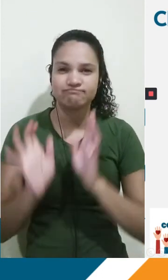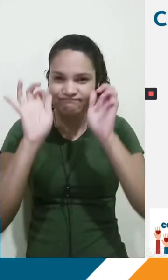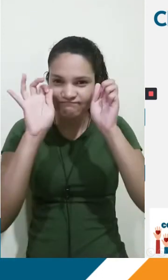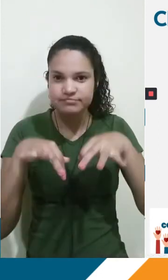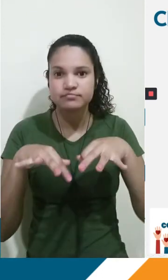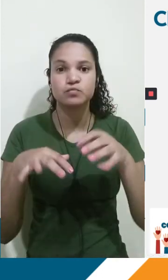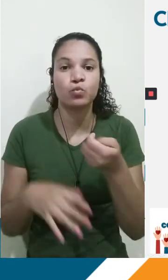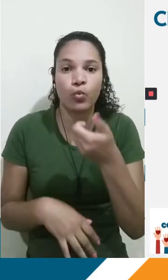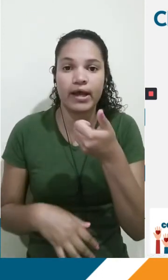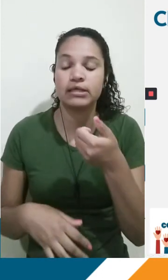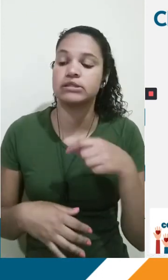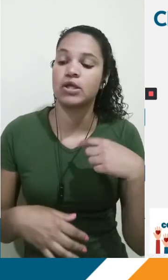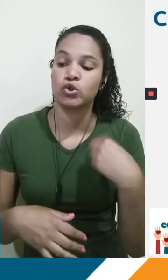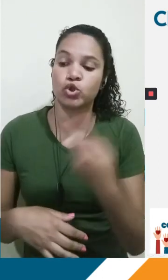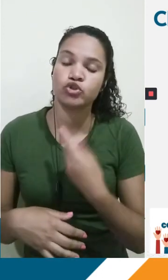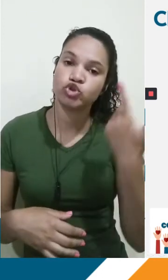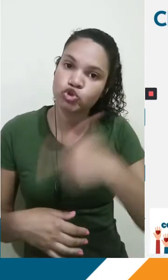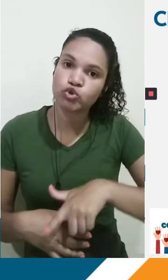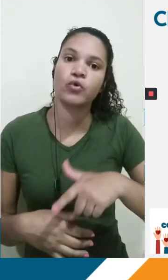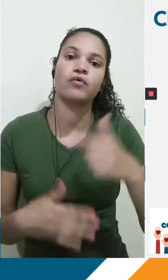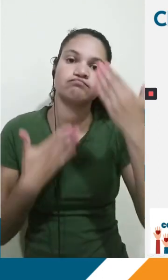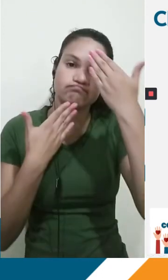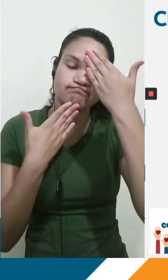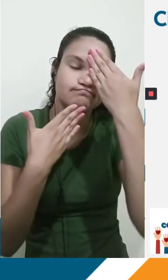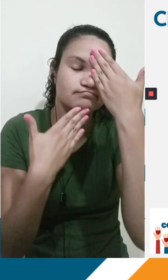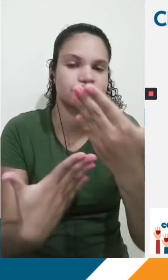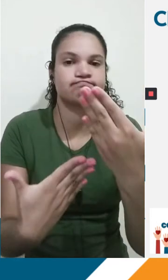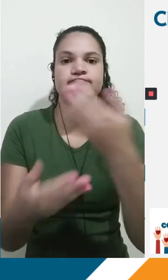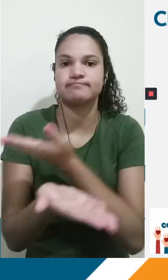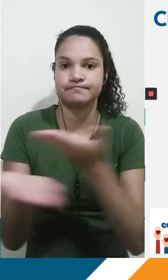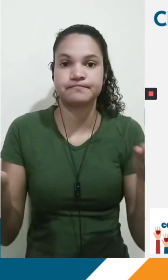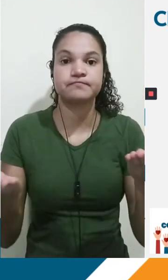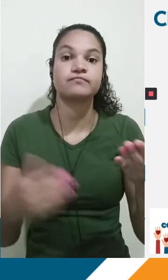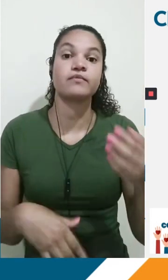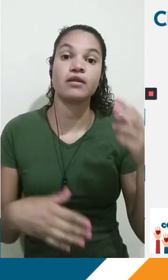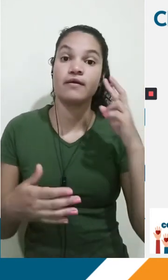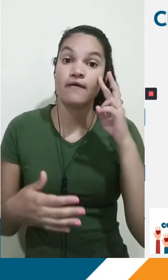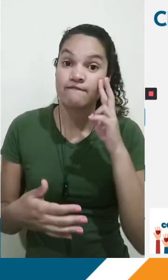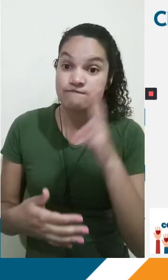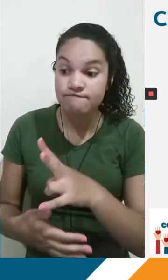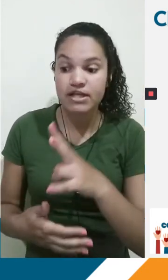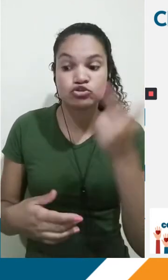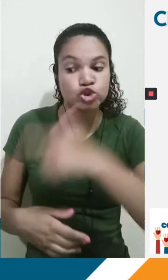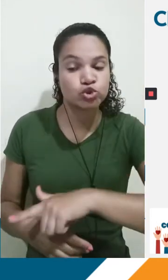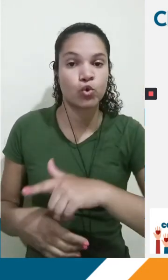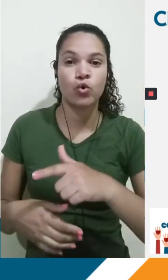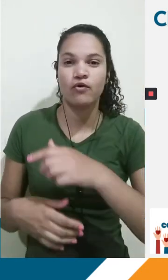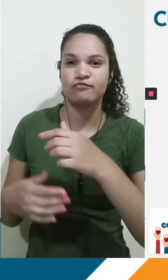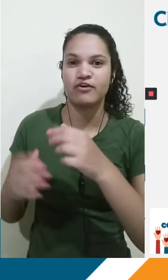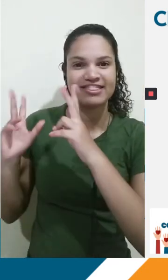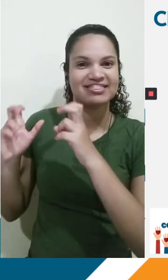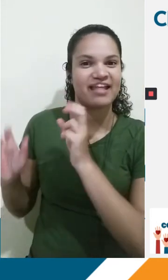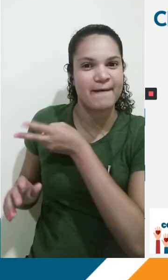nossa apresentação, a gente novamente gostaria de agradecer. Vejam novamente o vídeo da primeira